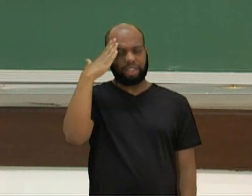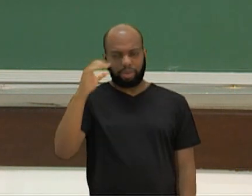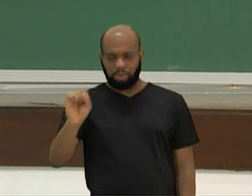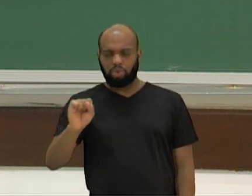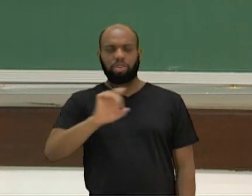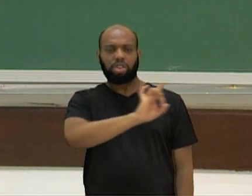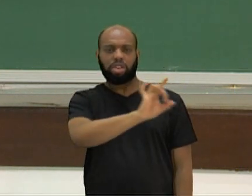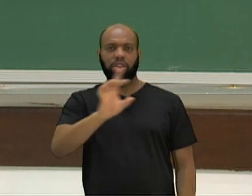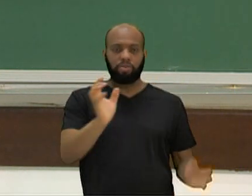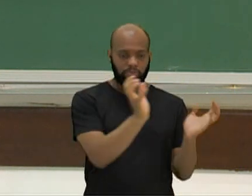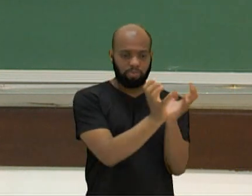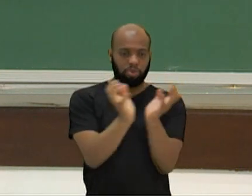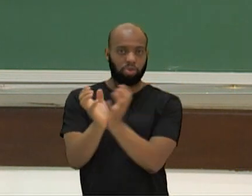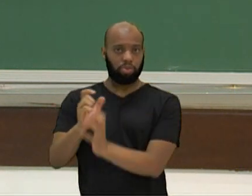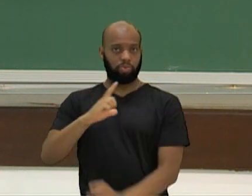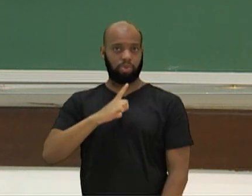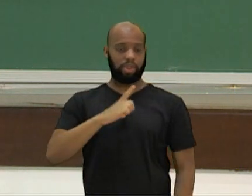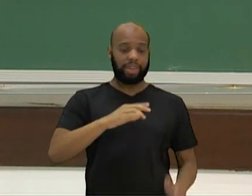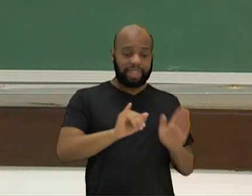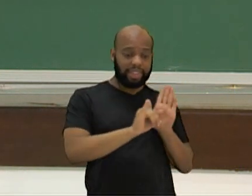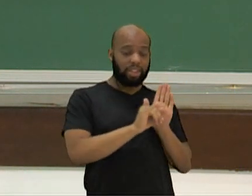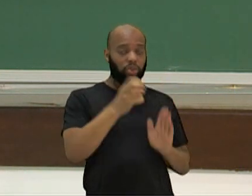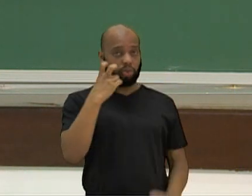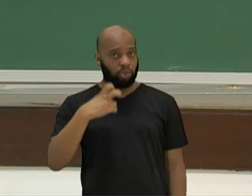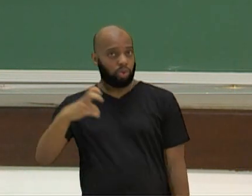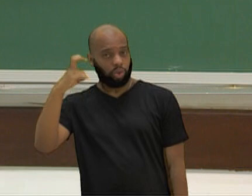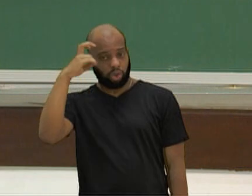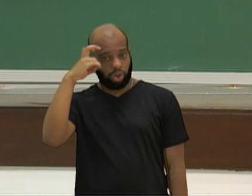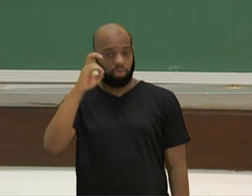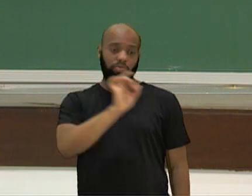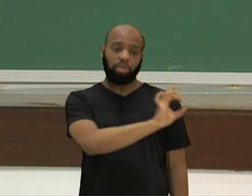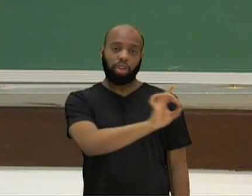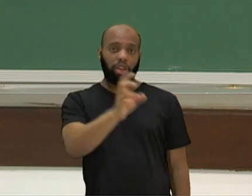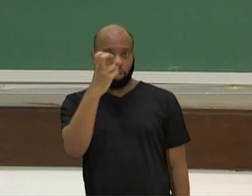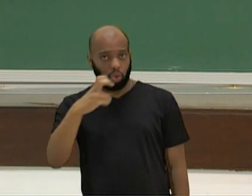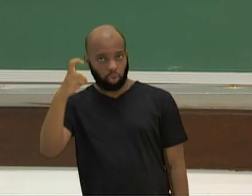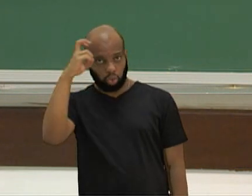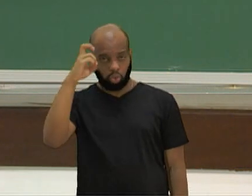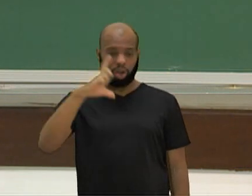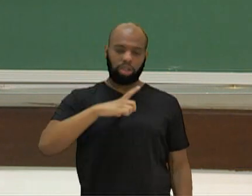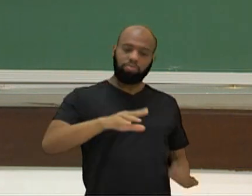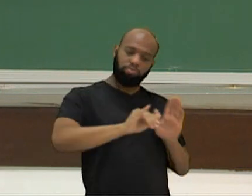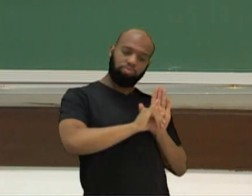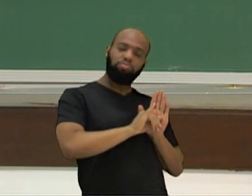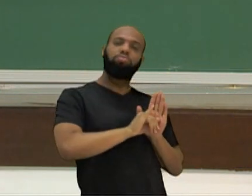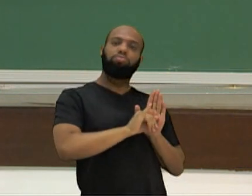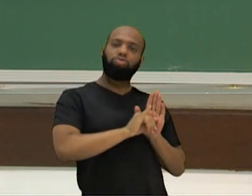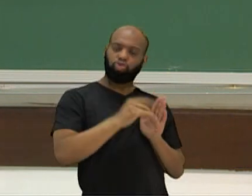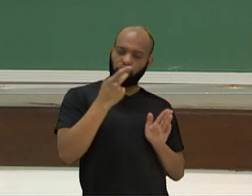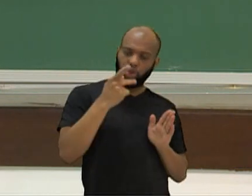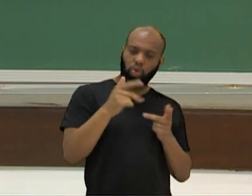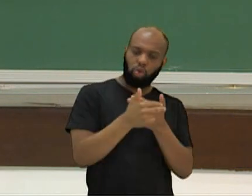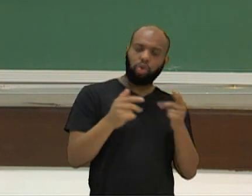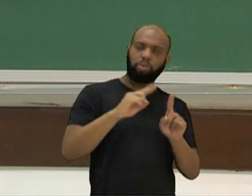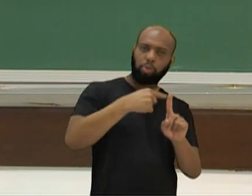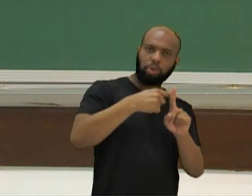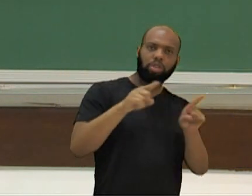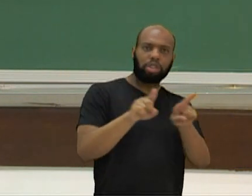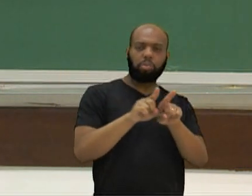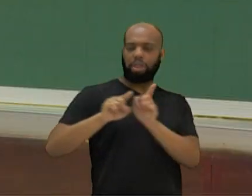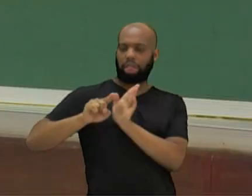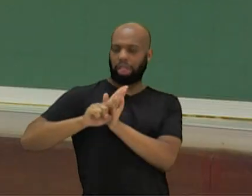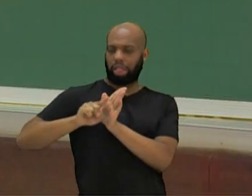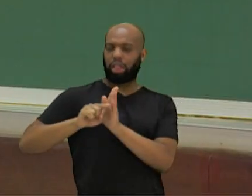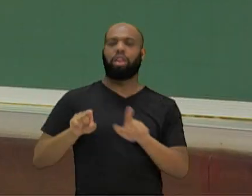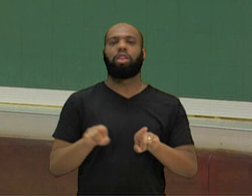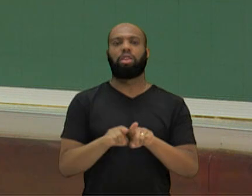tem. E identidade cultural, então, cada cultura tem sua própria identidade. Falamos de aspectos positivos e negativos.